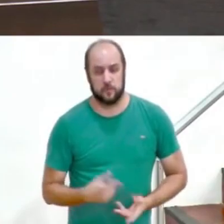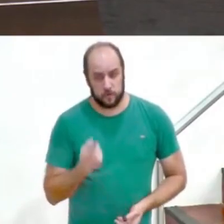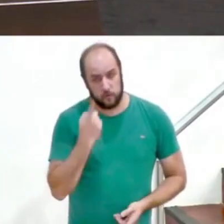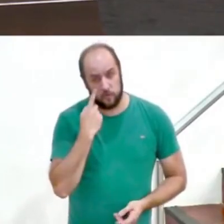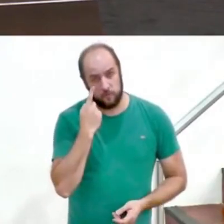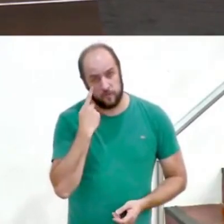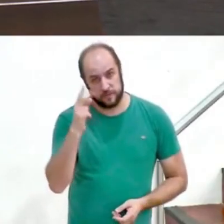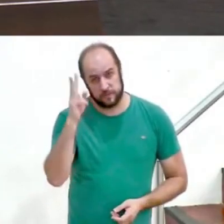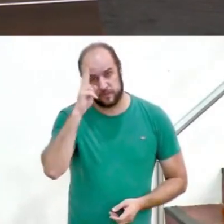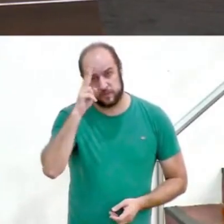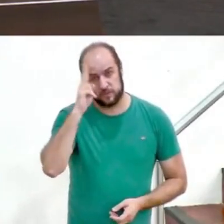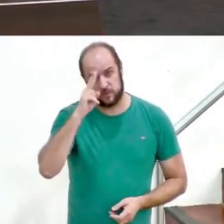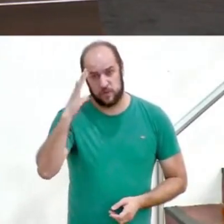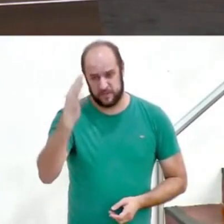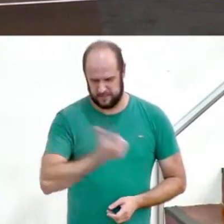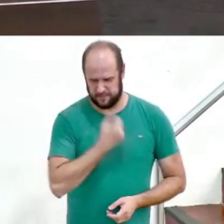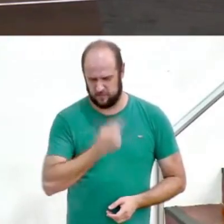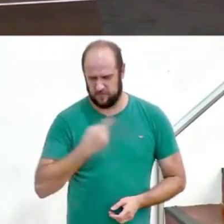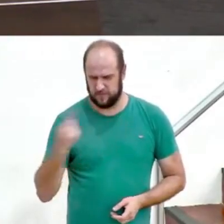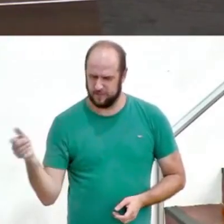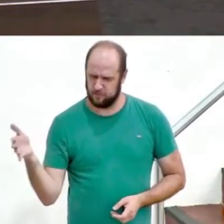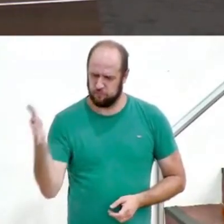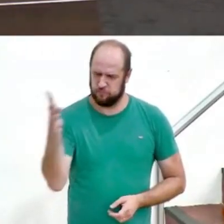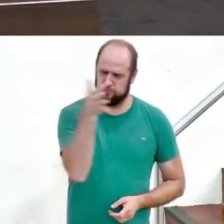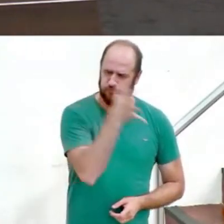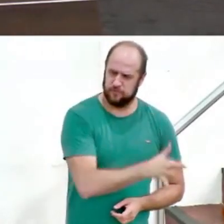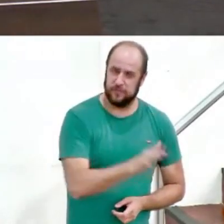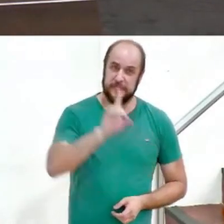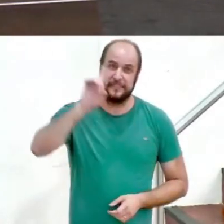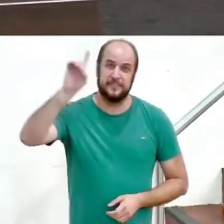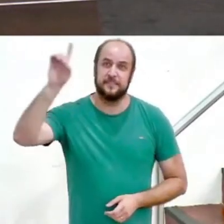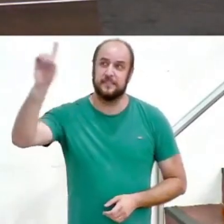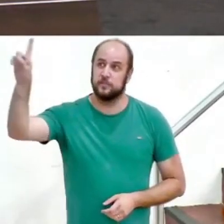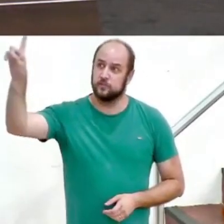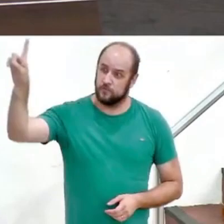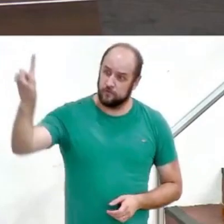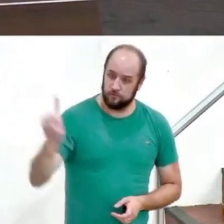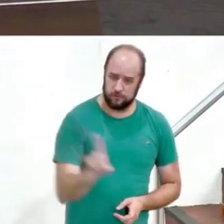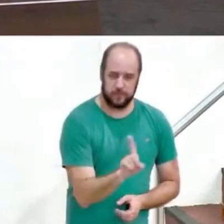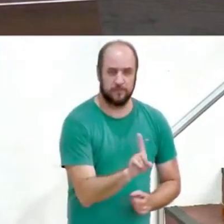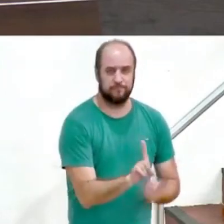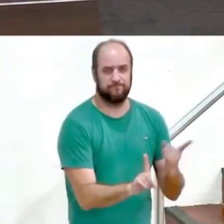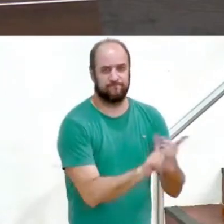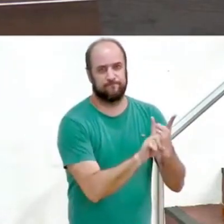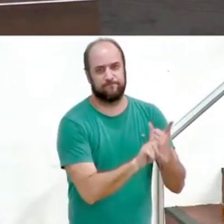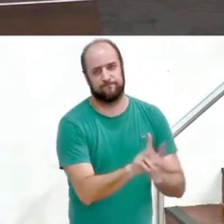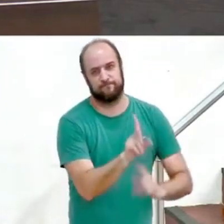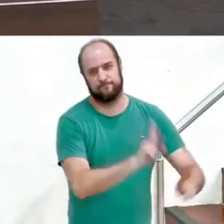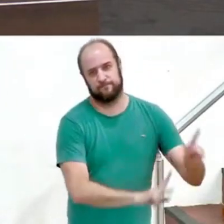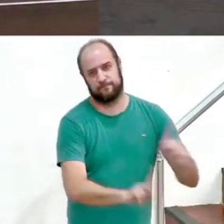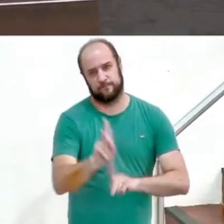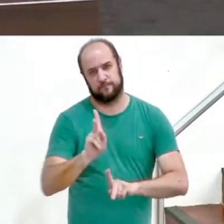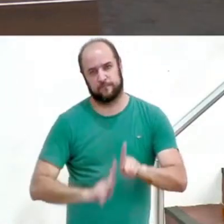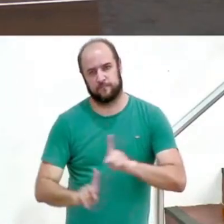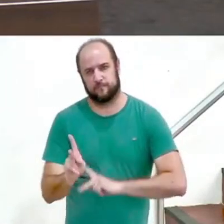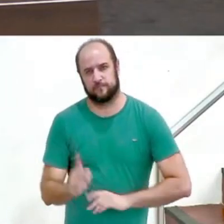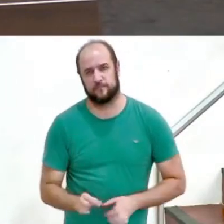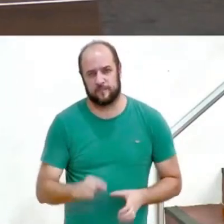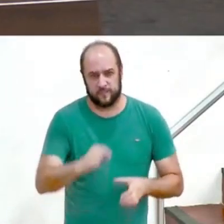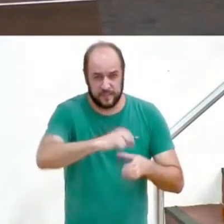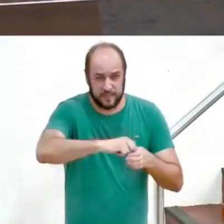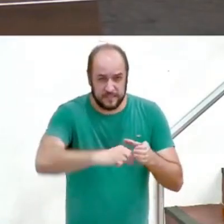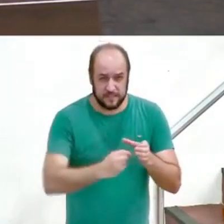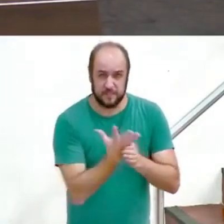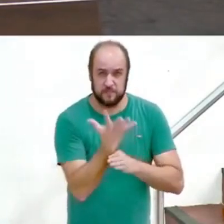da história da redenção é um Deus que vem ao encontro dos seus. Da semente que fora